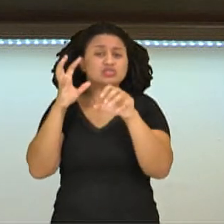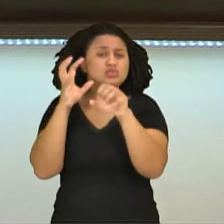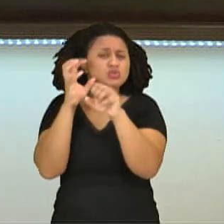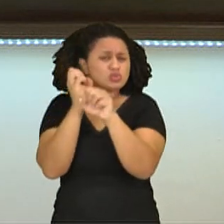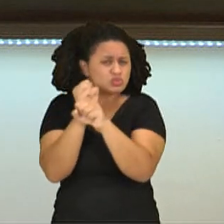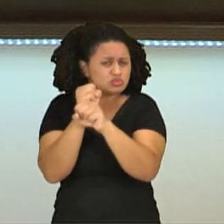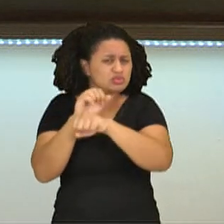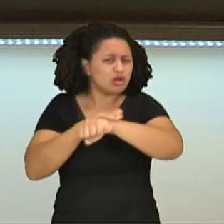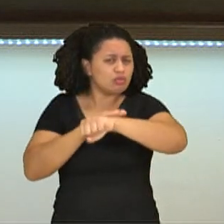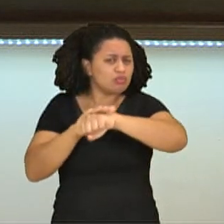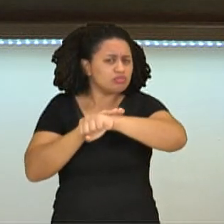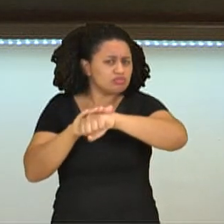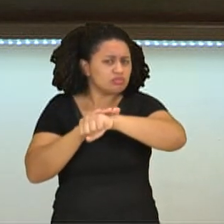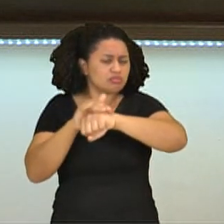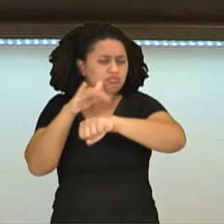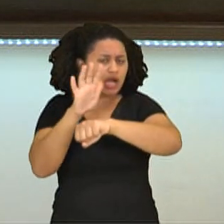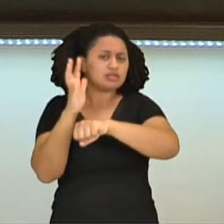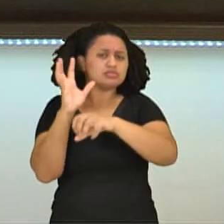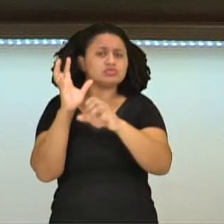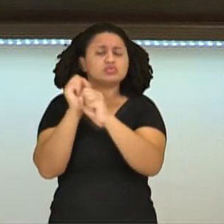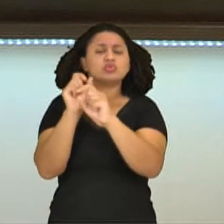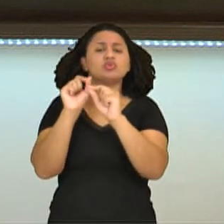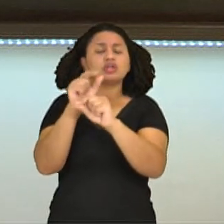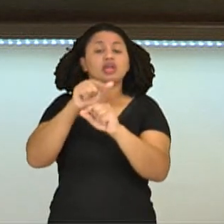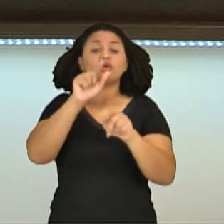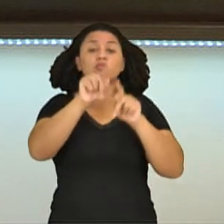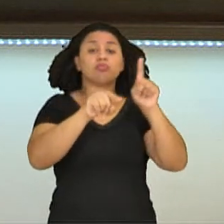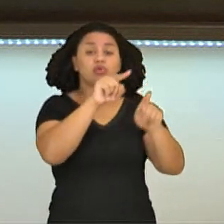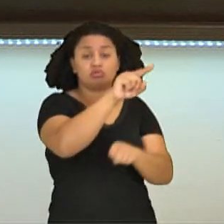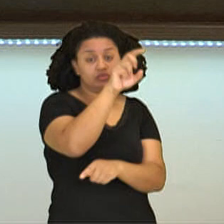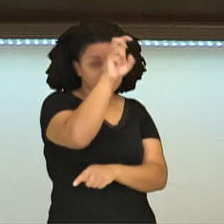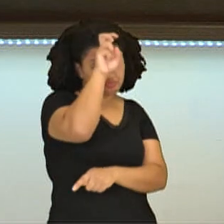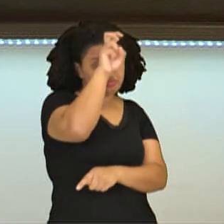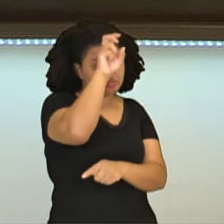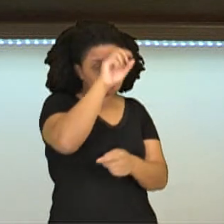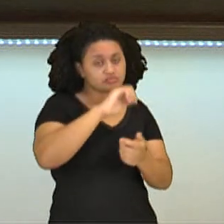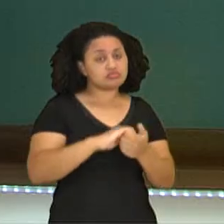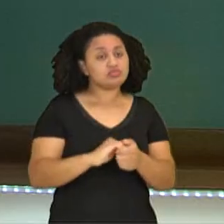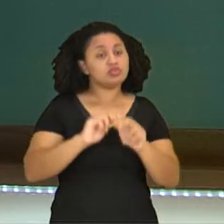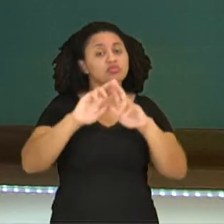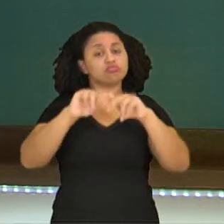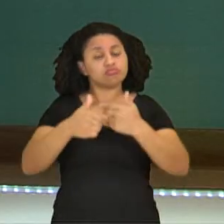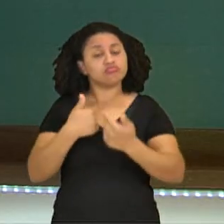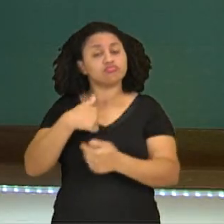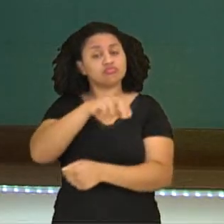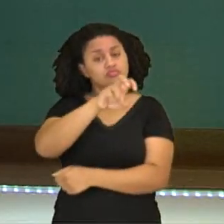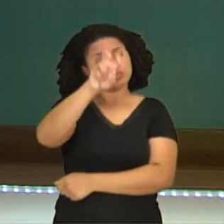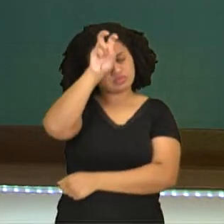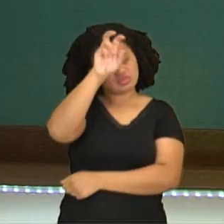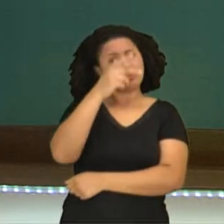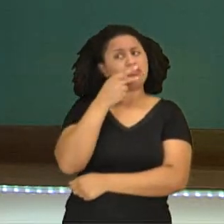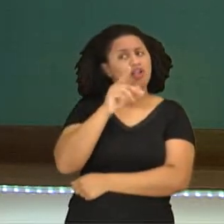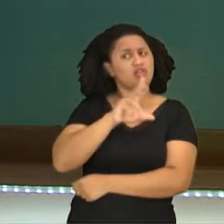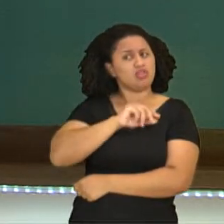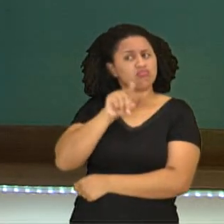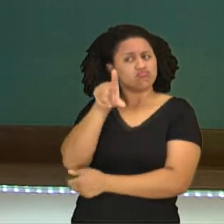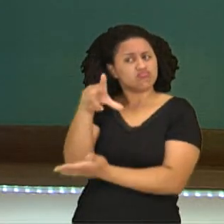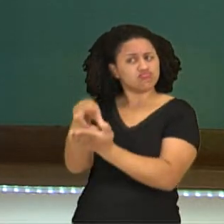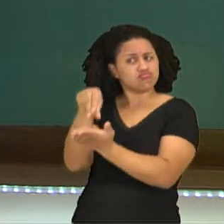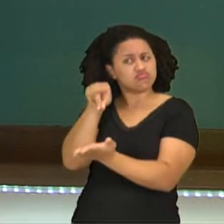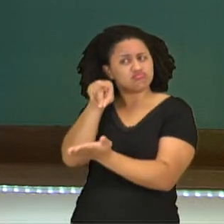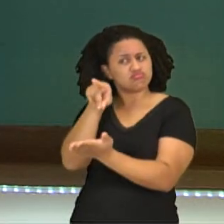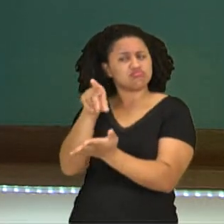ainda que os egípcios. Por causa disso, os próprios egípcios falam assim, nossa, esses cuxitas são